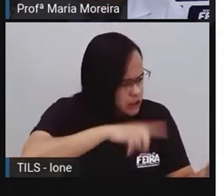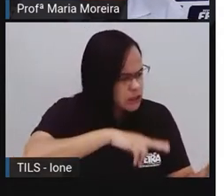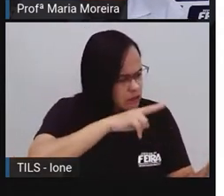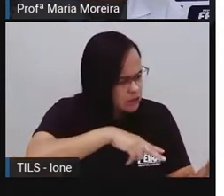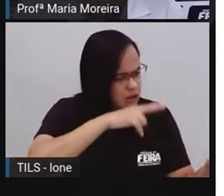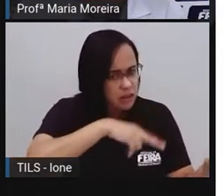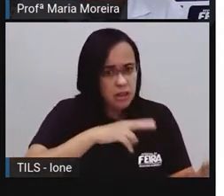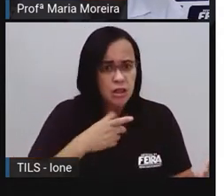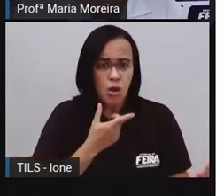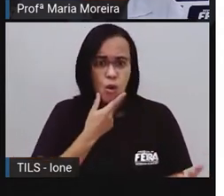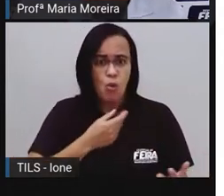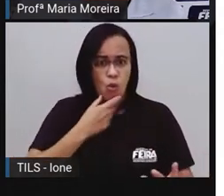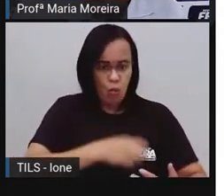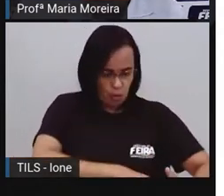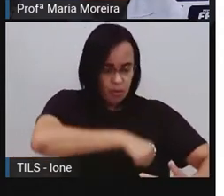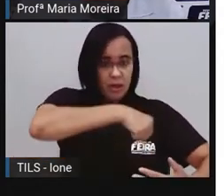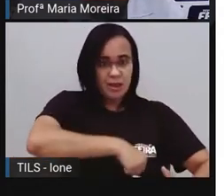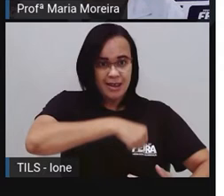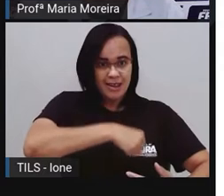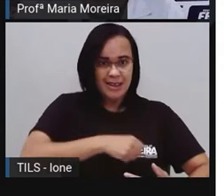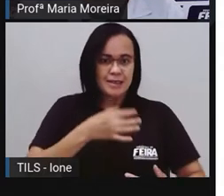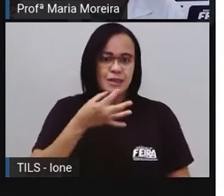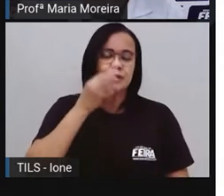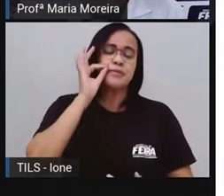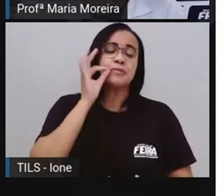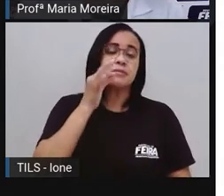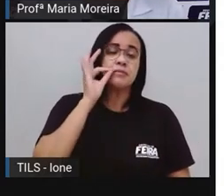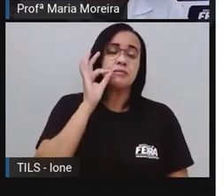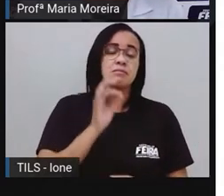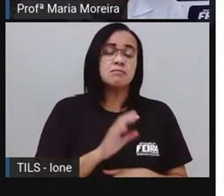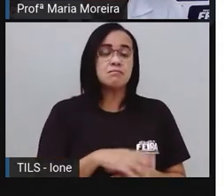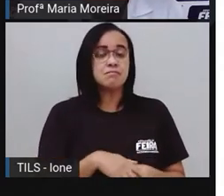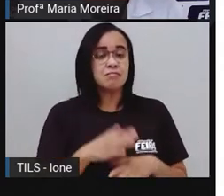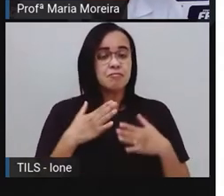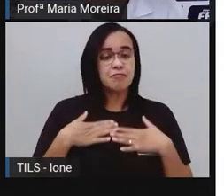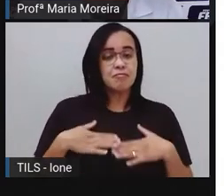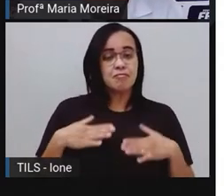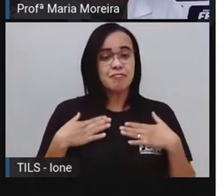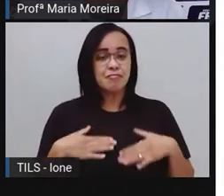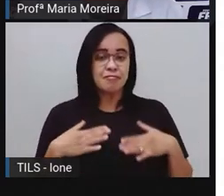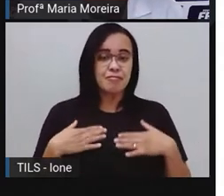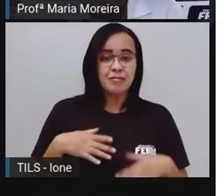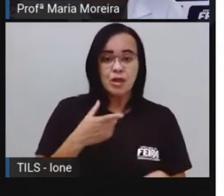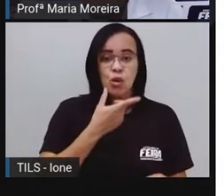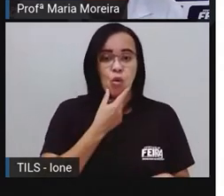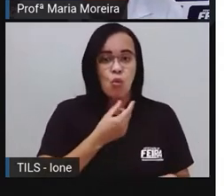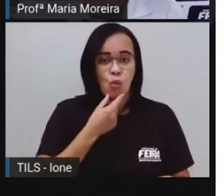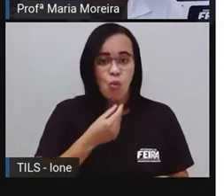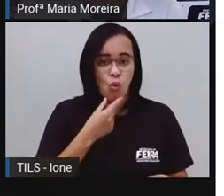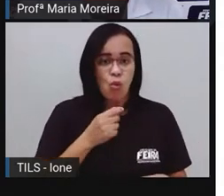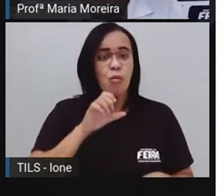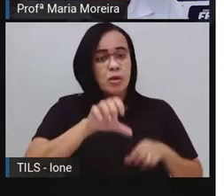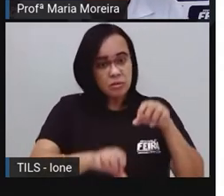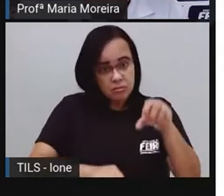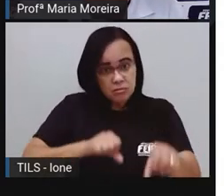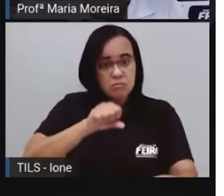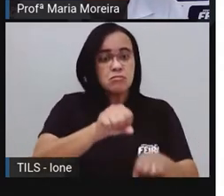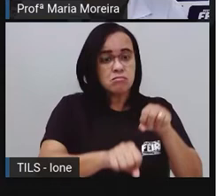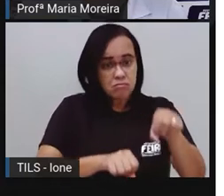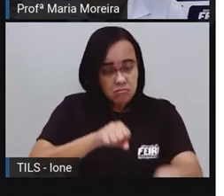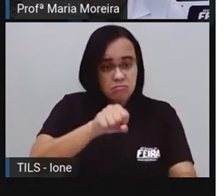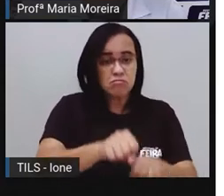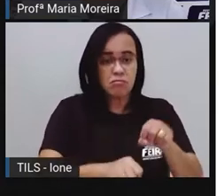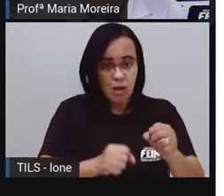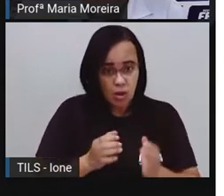tomando chá num dedal. O carteiro seguiu sua ronda e chegou